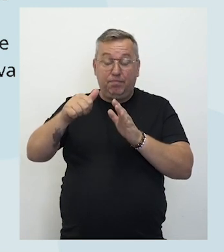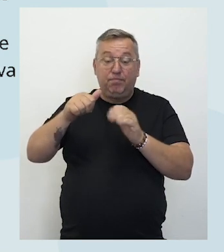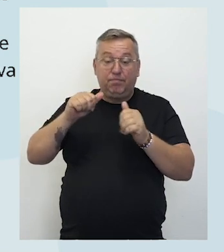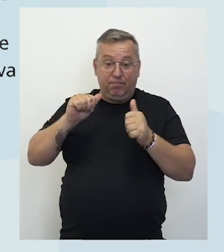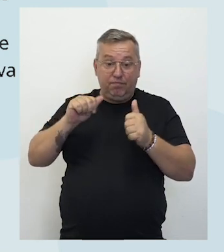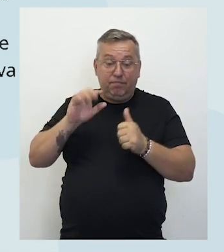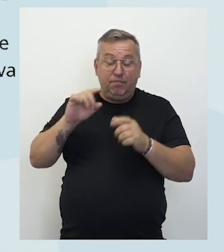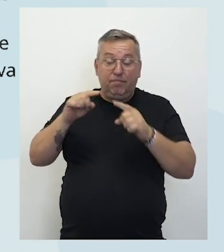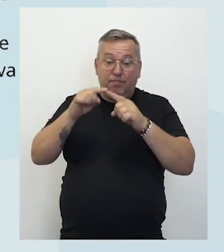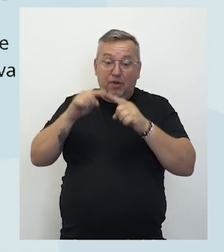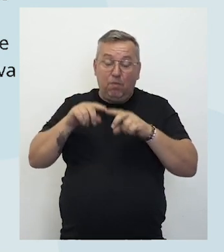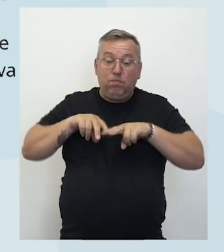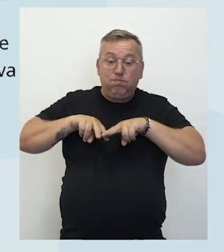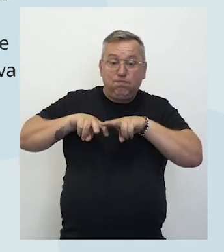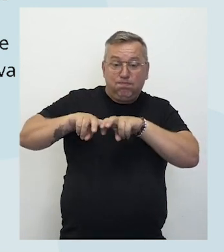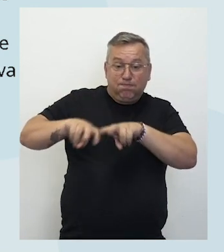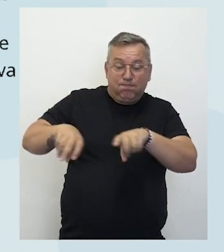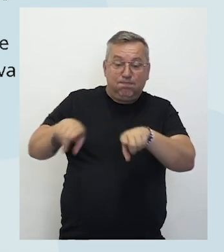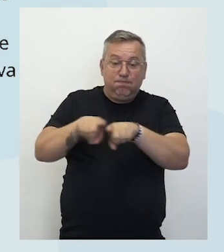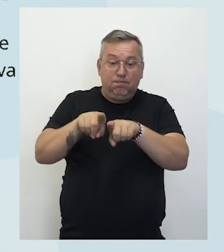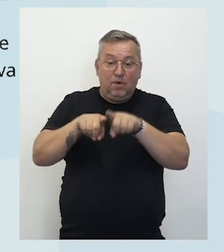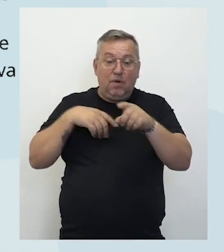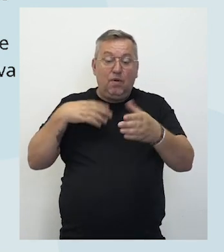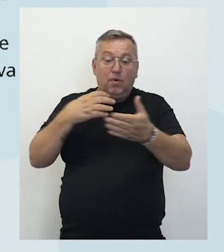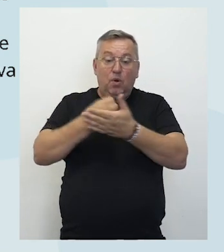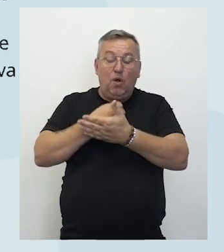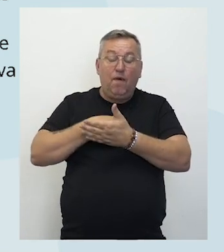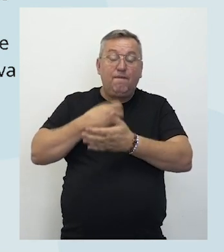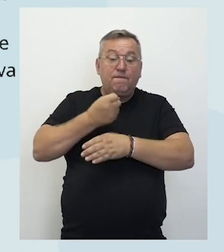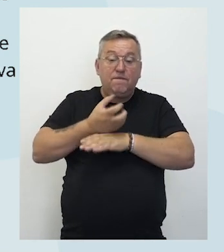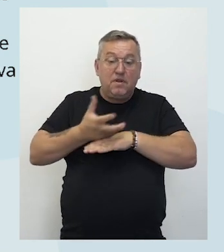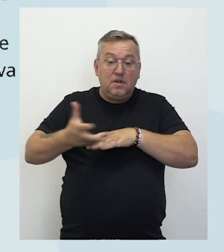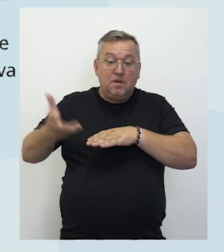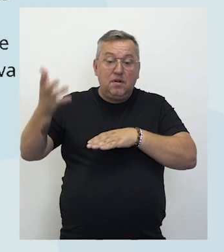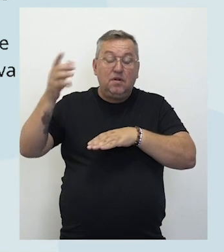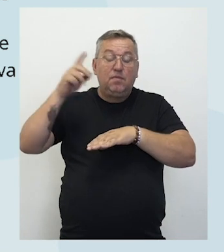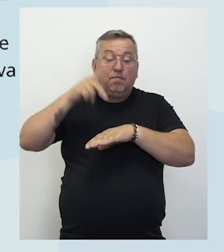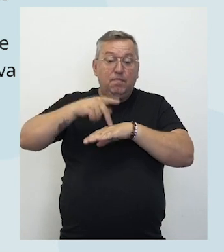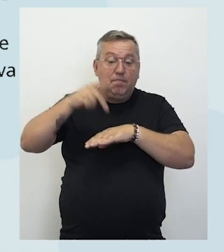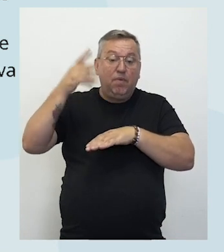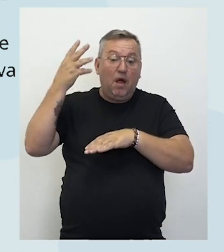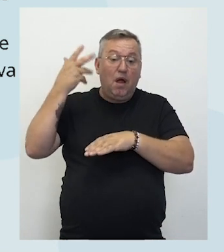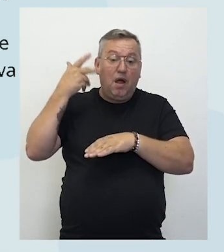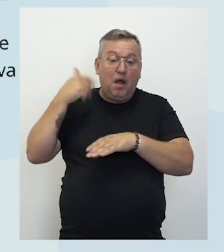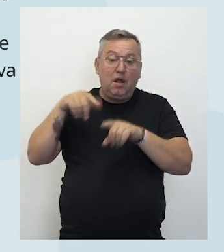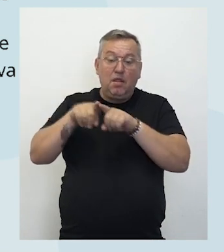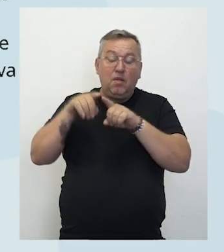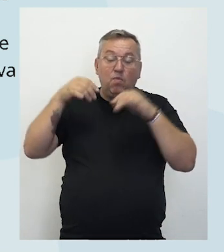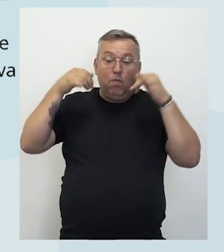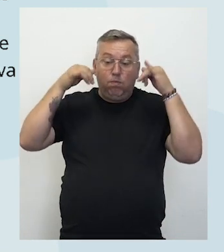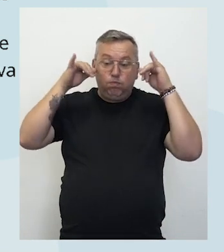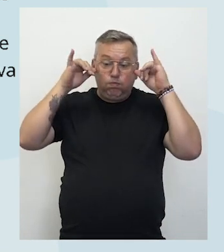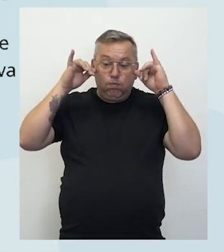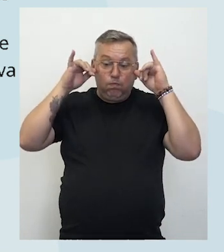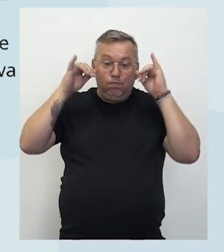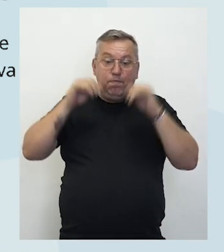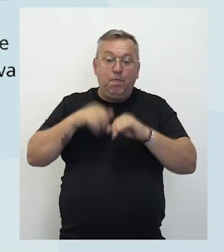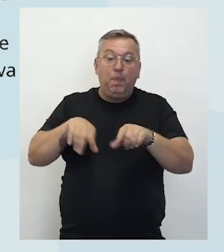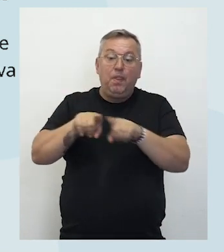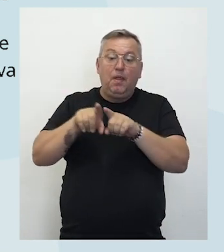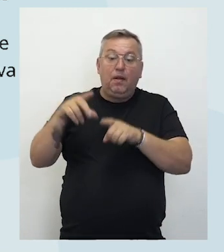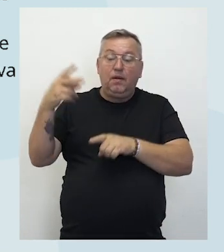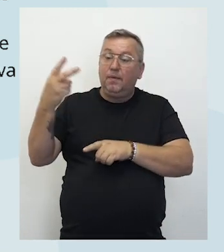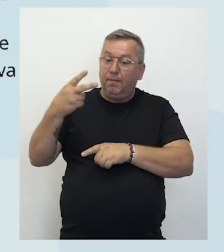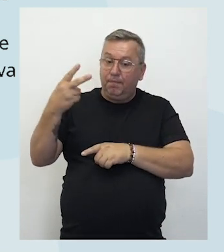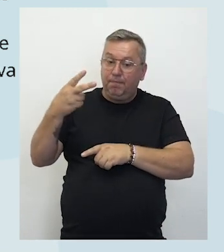está associado à extração, ao extrativismo vegetal, mineral e animal e à agropecuária. Já na